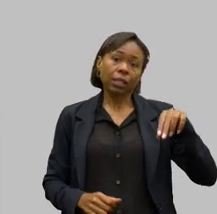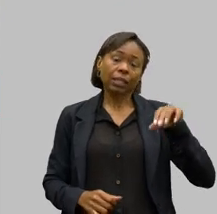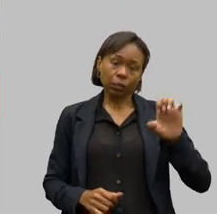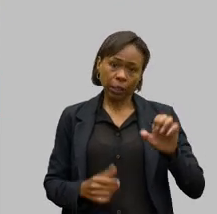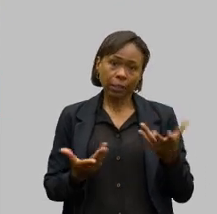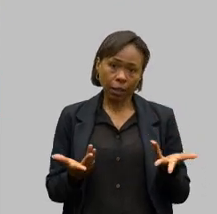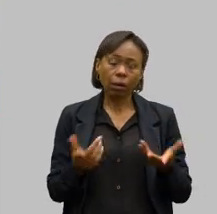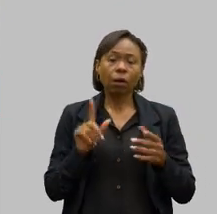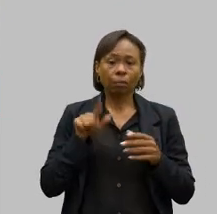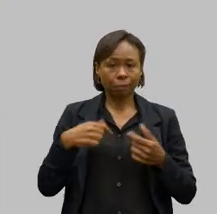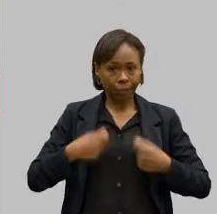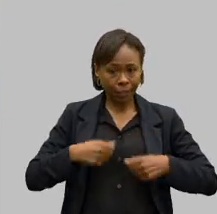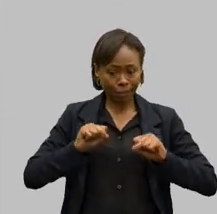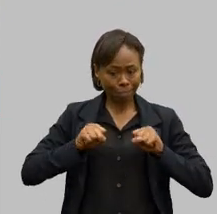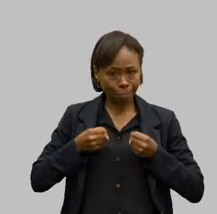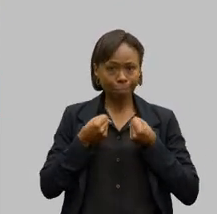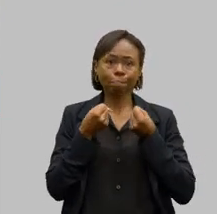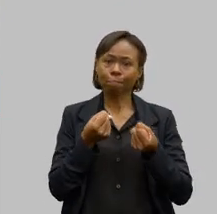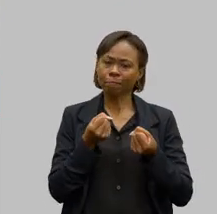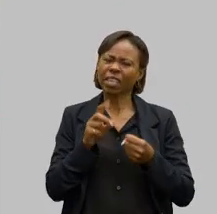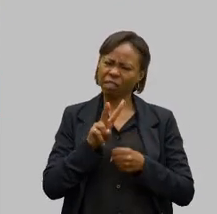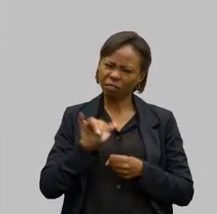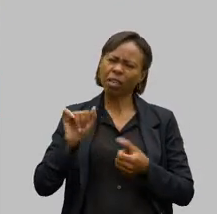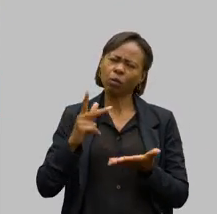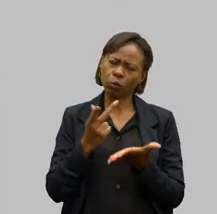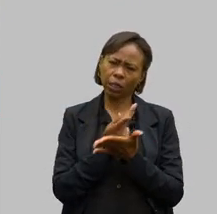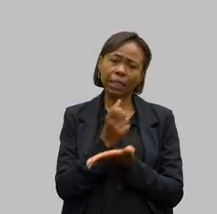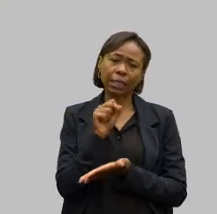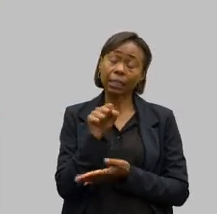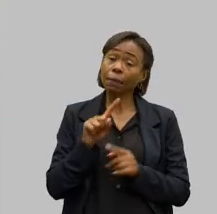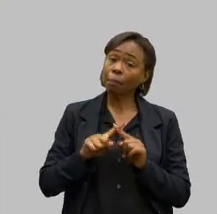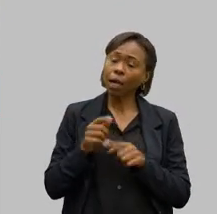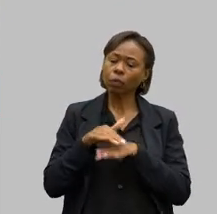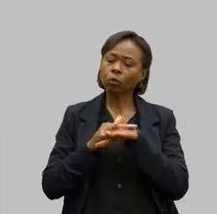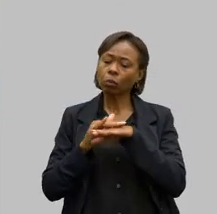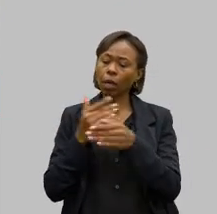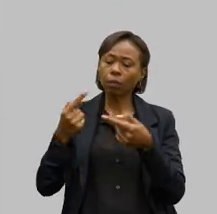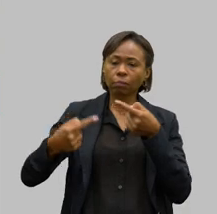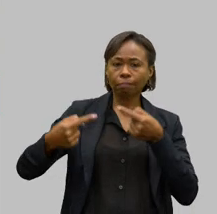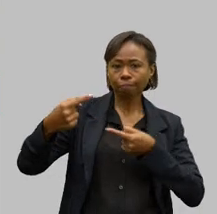vezes, virá, sim, com algumas discussões que nós sabemos